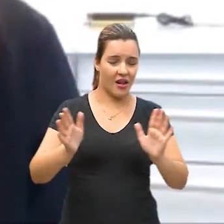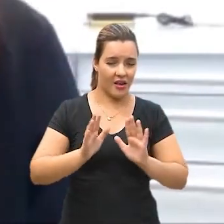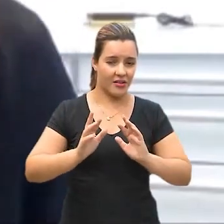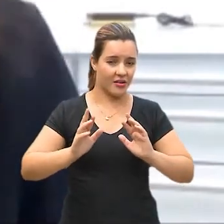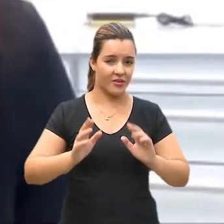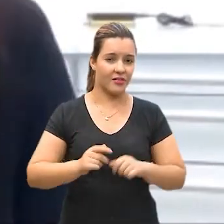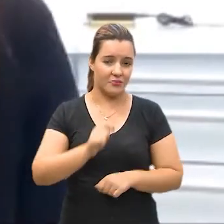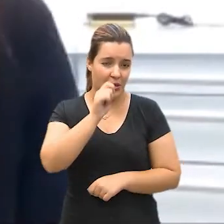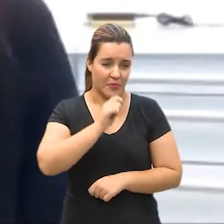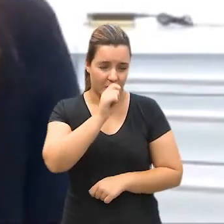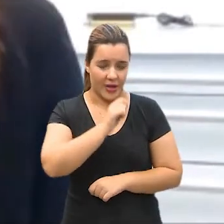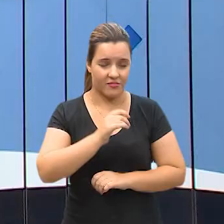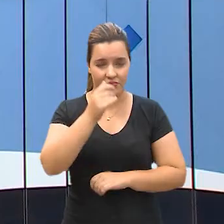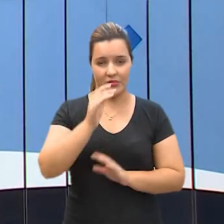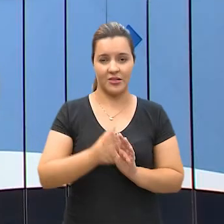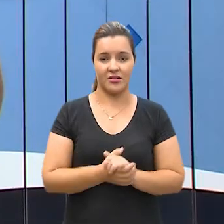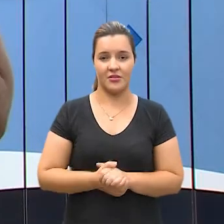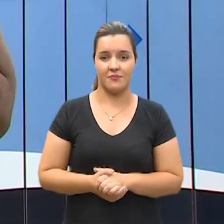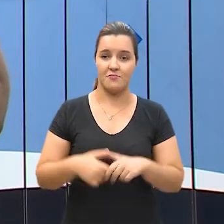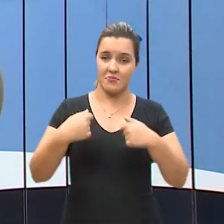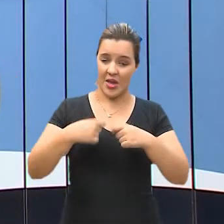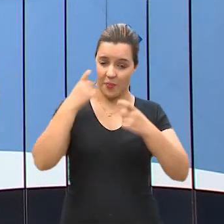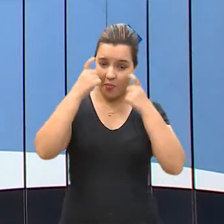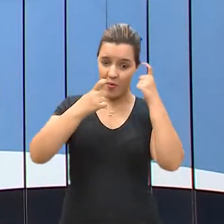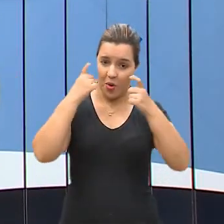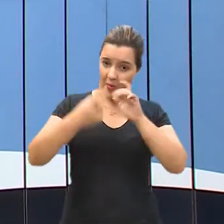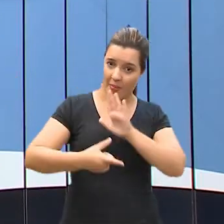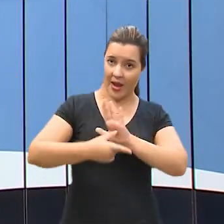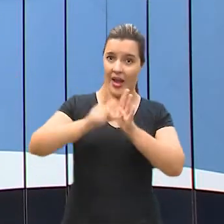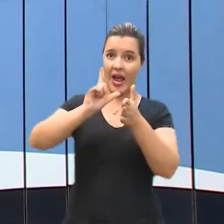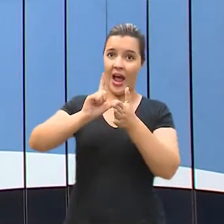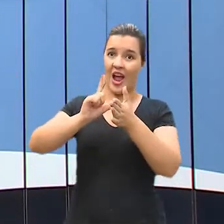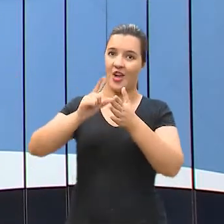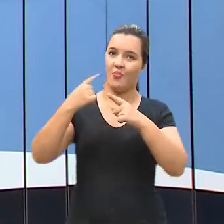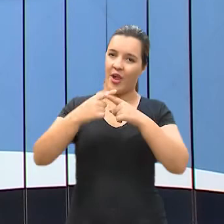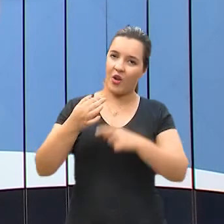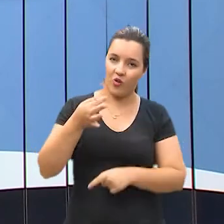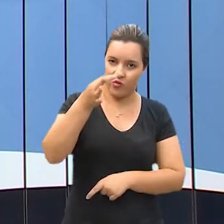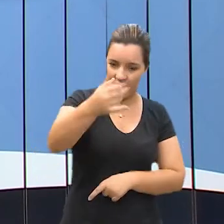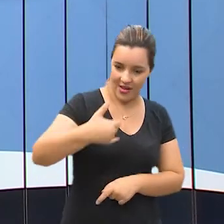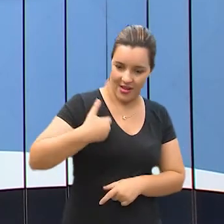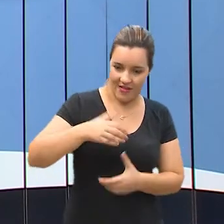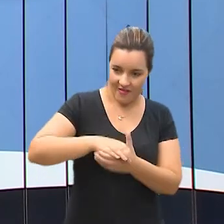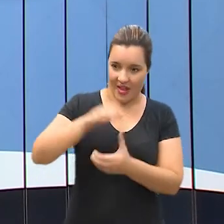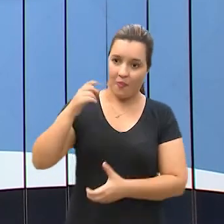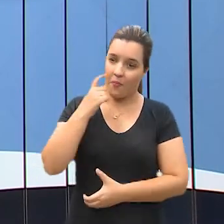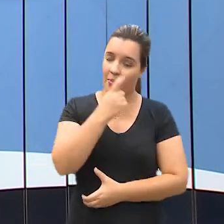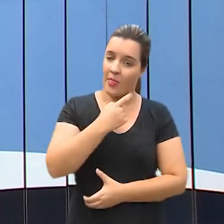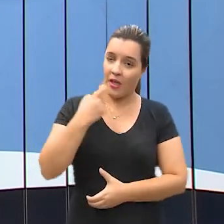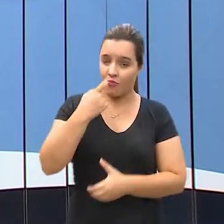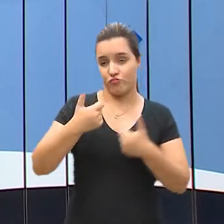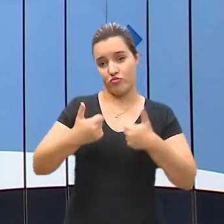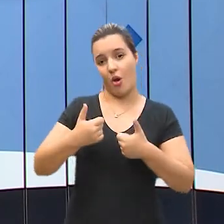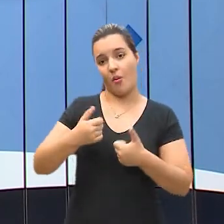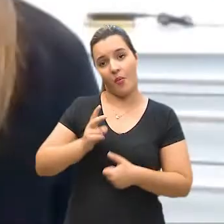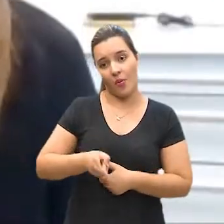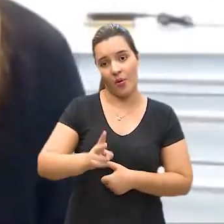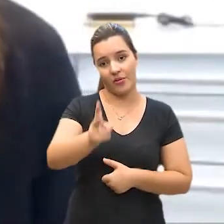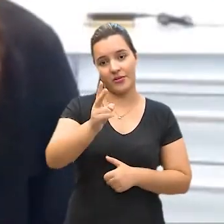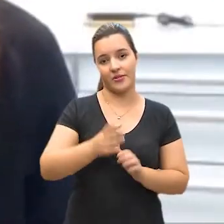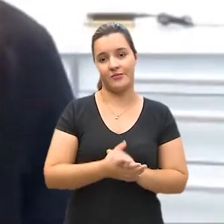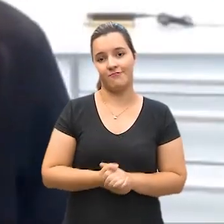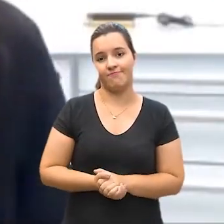de extrações. Então tem que começar a se preocupar desde cedo para que no futuro não tenha um problema mais grave, né?